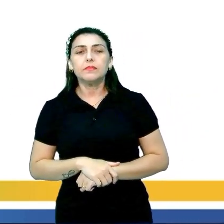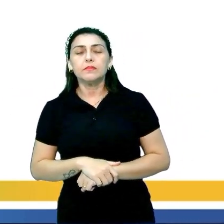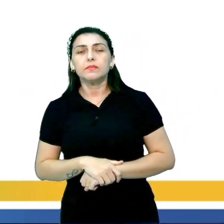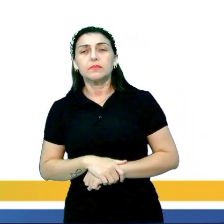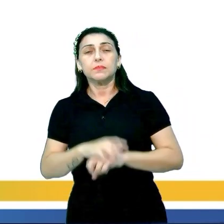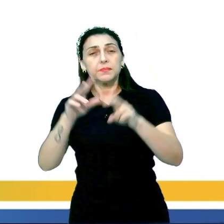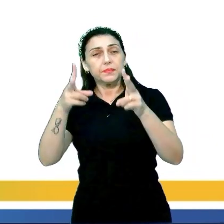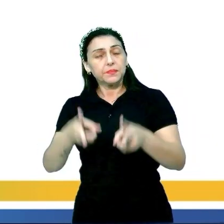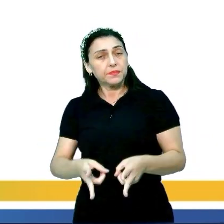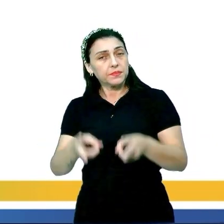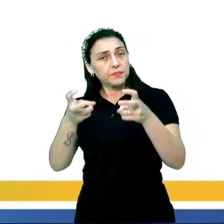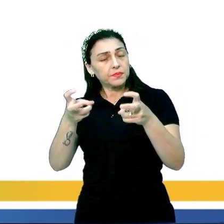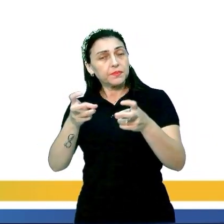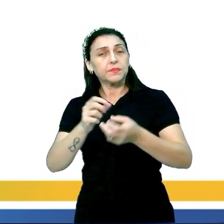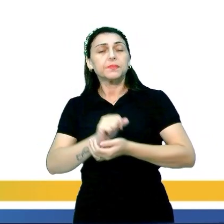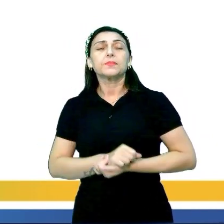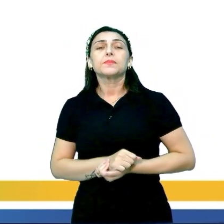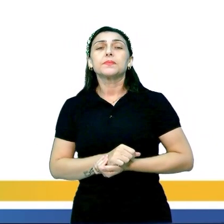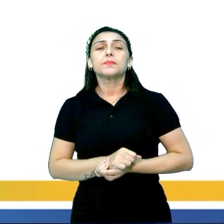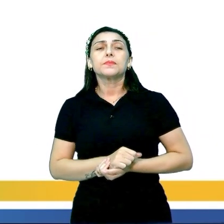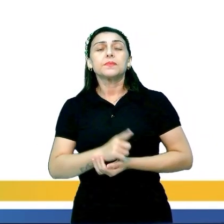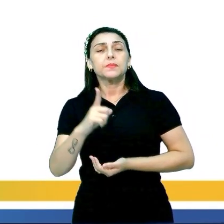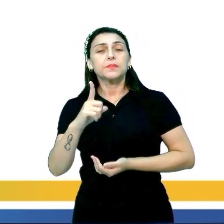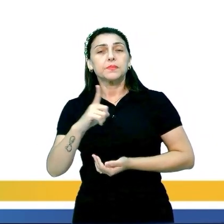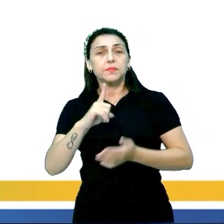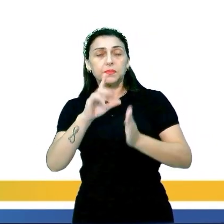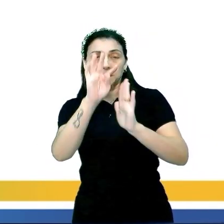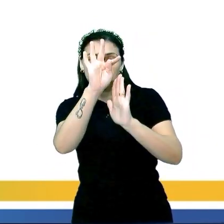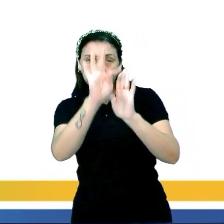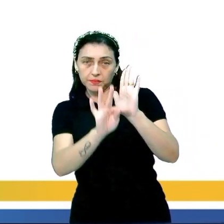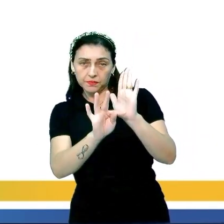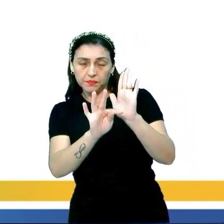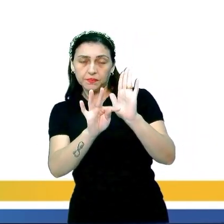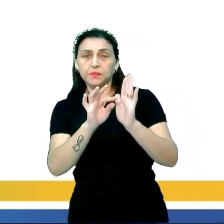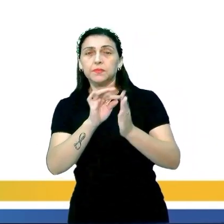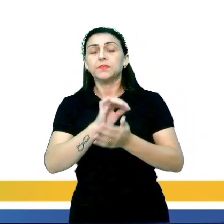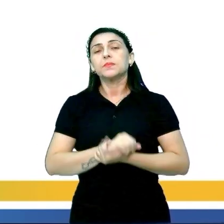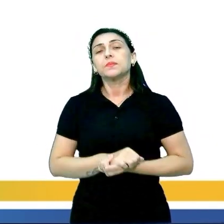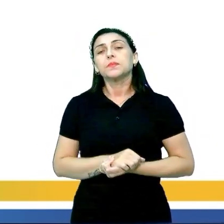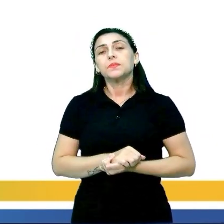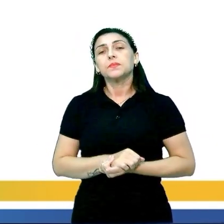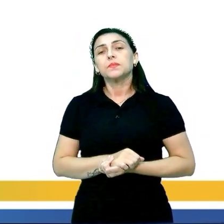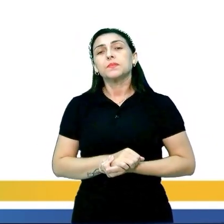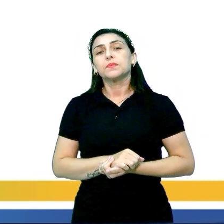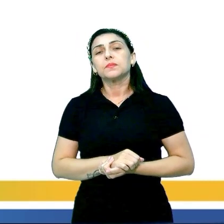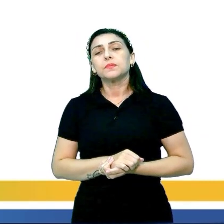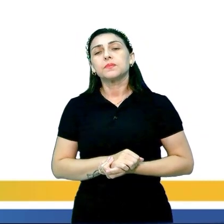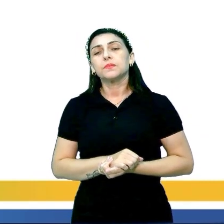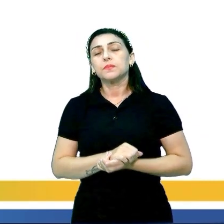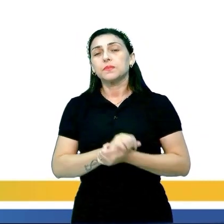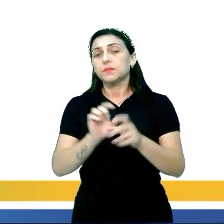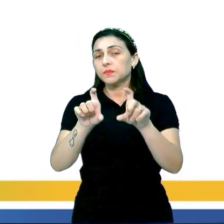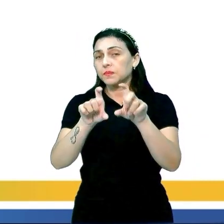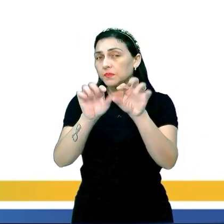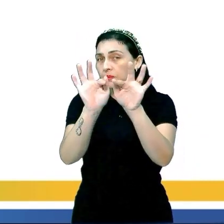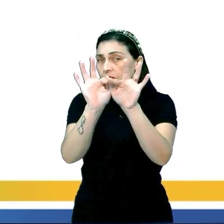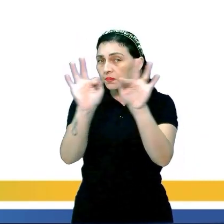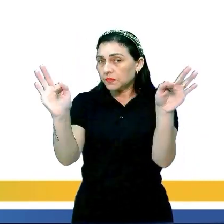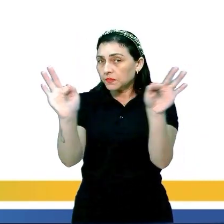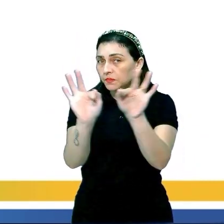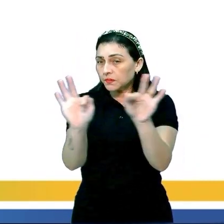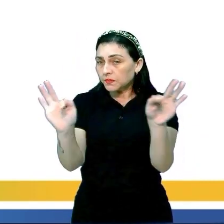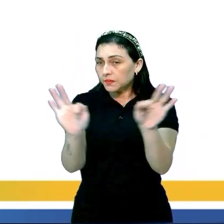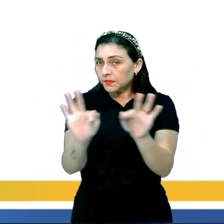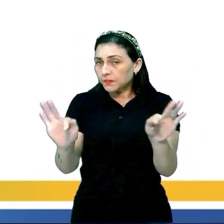Então, observe aí, galera, que temos um texto aí, Ou seja, ele coloca como frase,